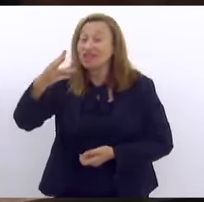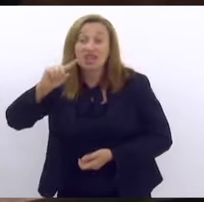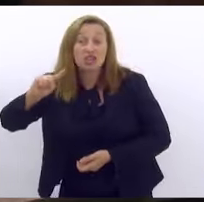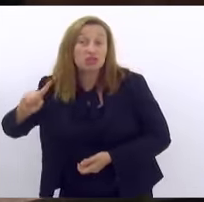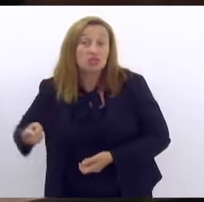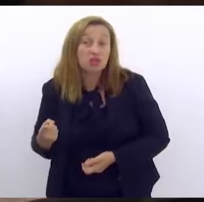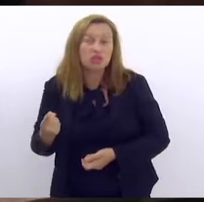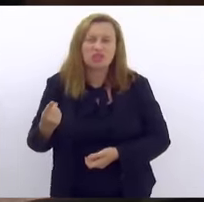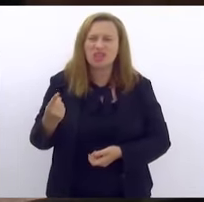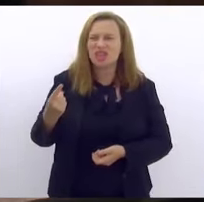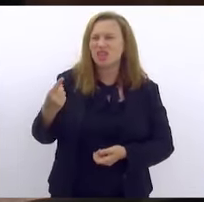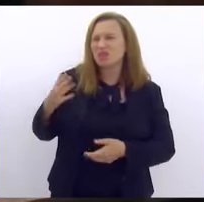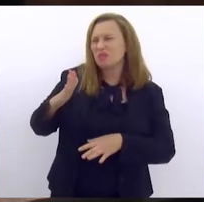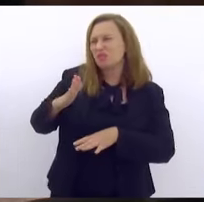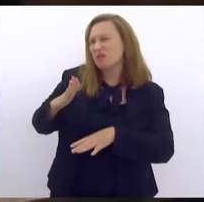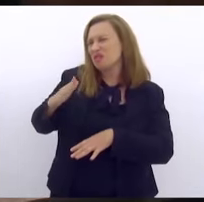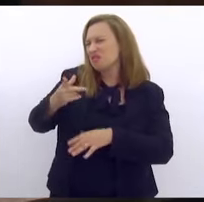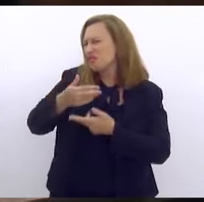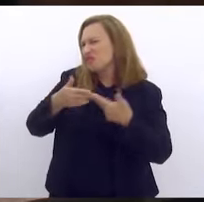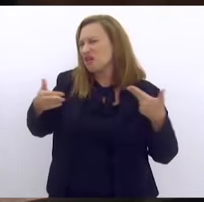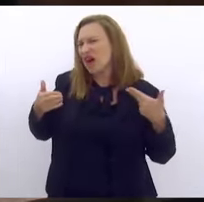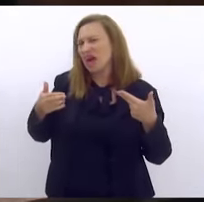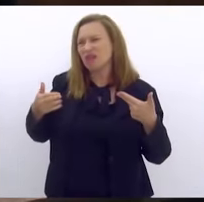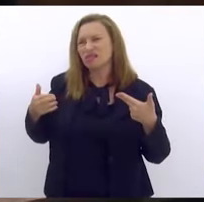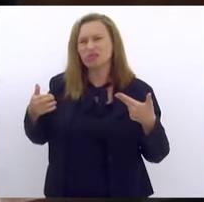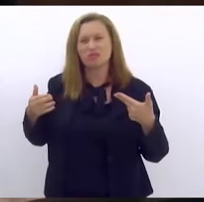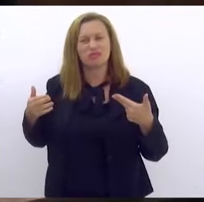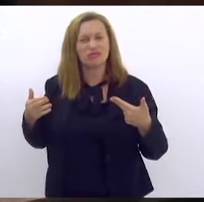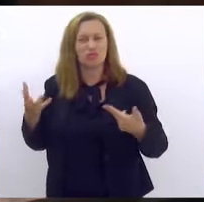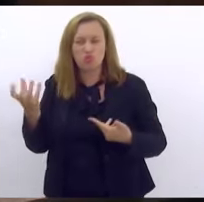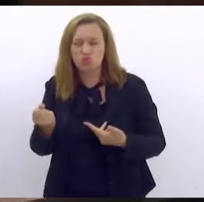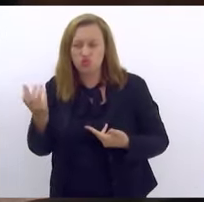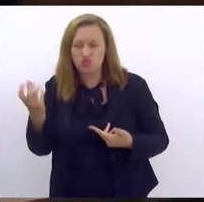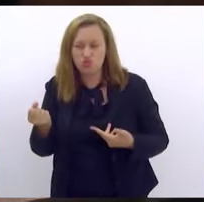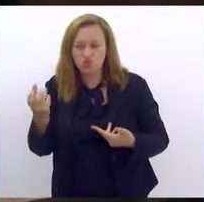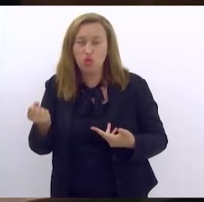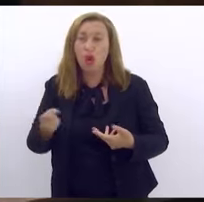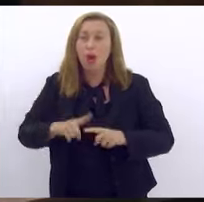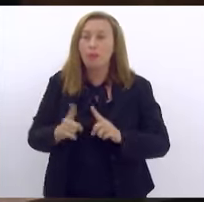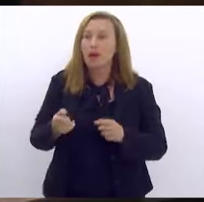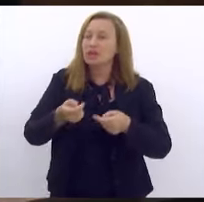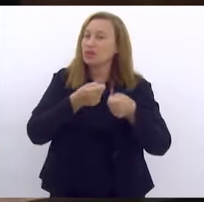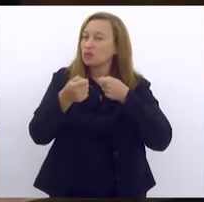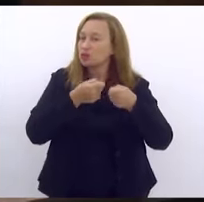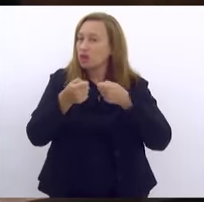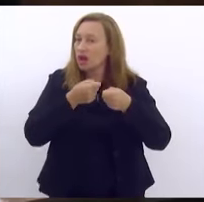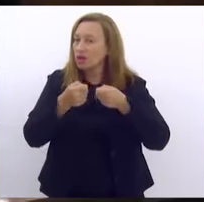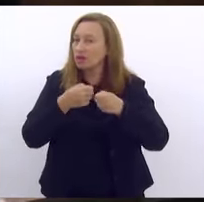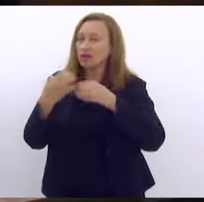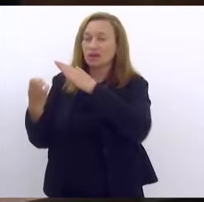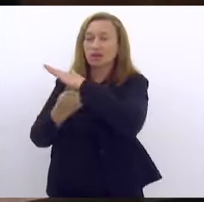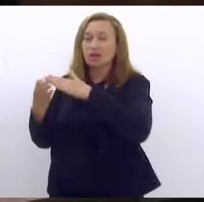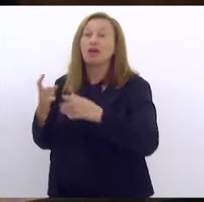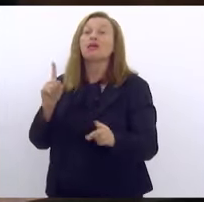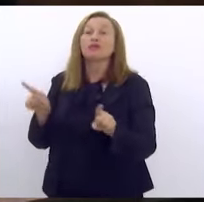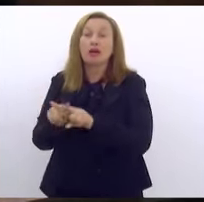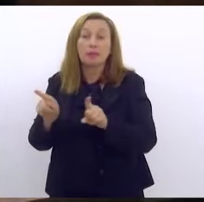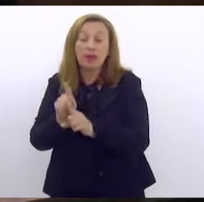R$43 mil. São inúmeros saques irregulares. Mas aí a controladoria também